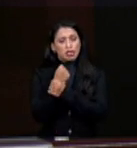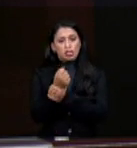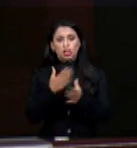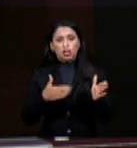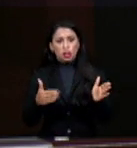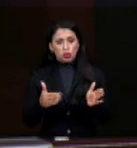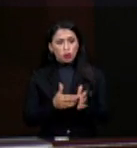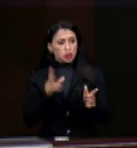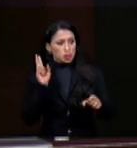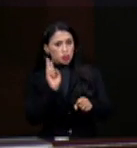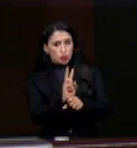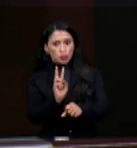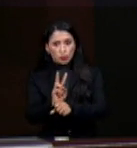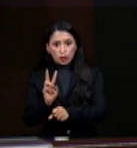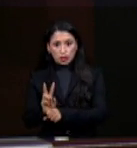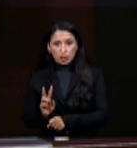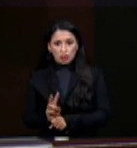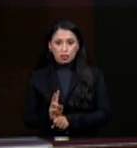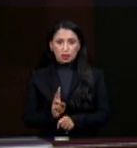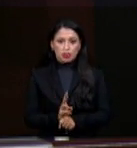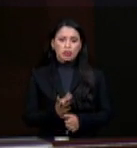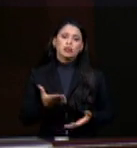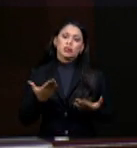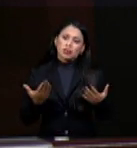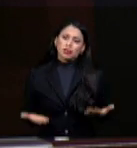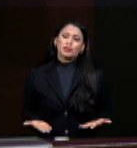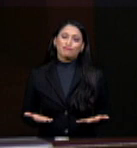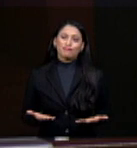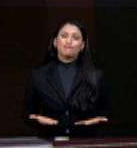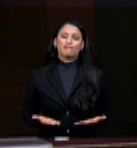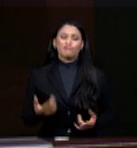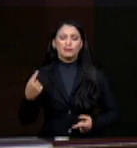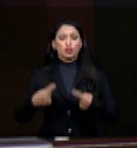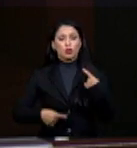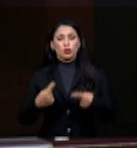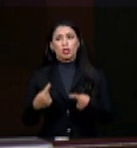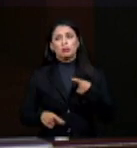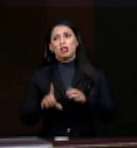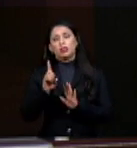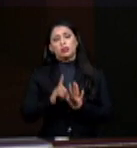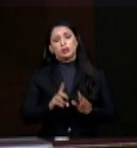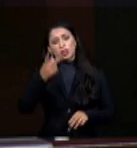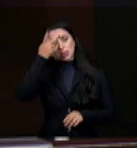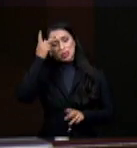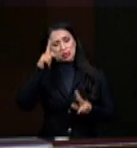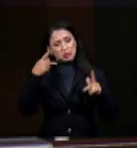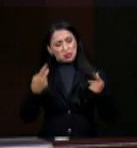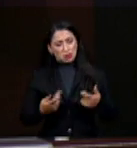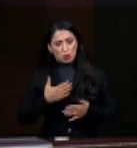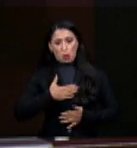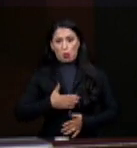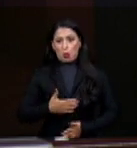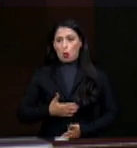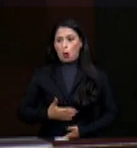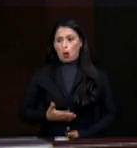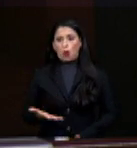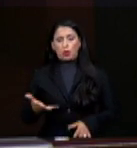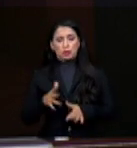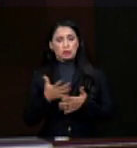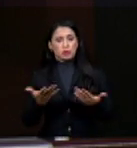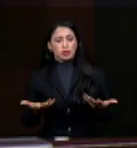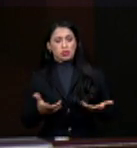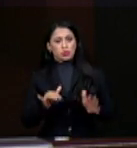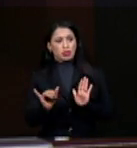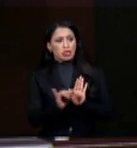e protegidas. Em um mundo em que ainda se debate os direitos das pessoas sobre seus corpos e suas identidades,